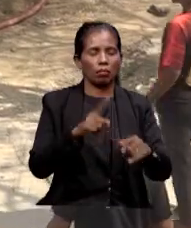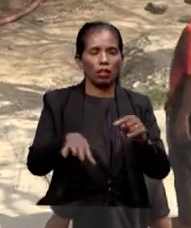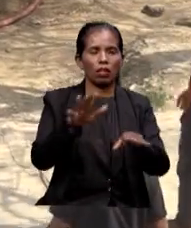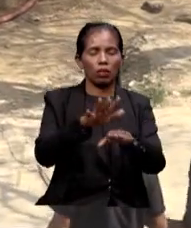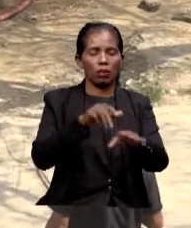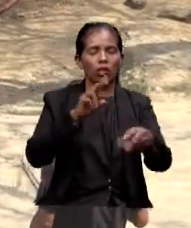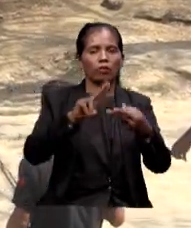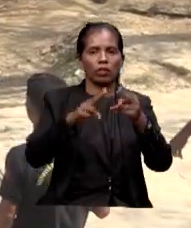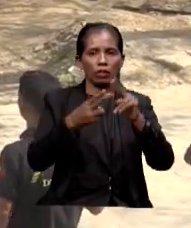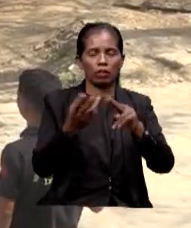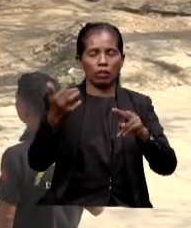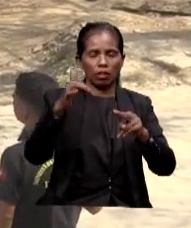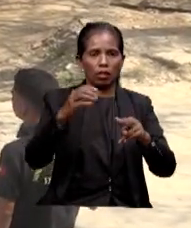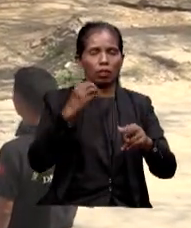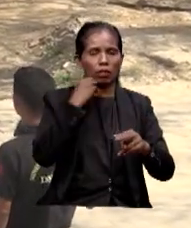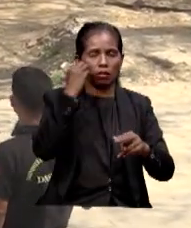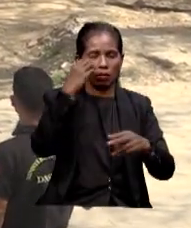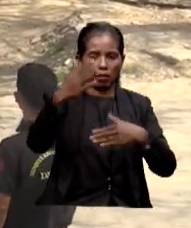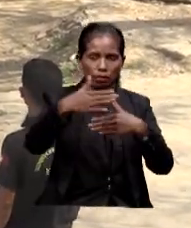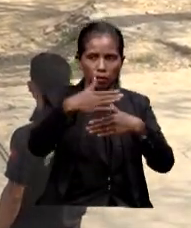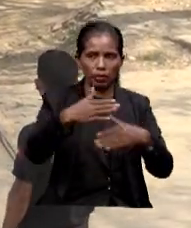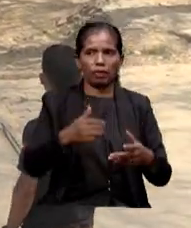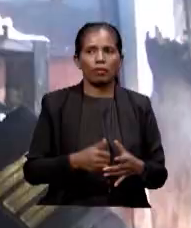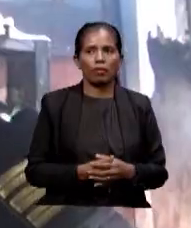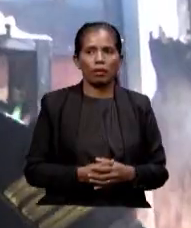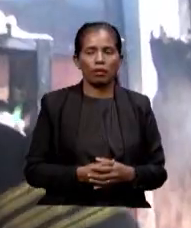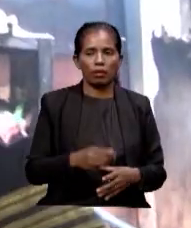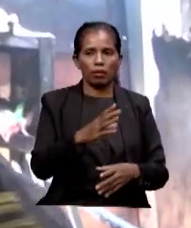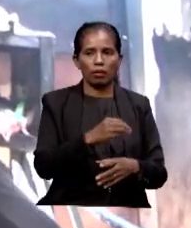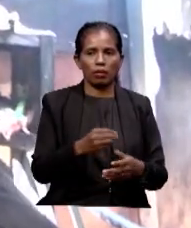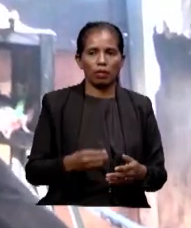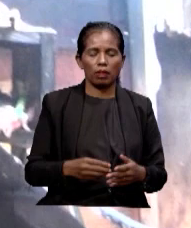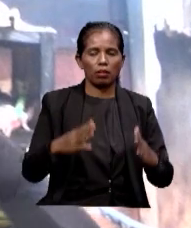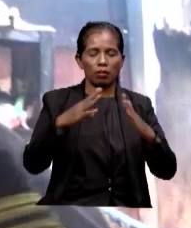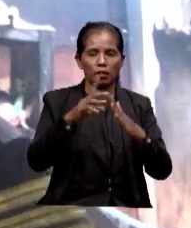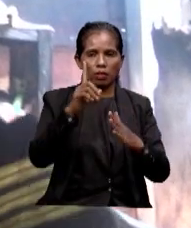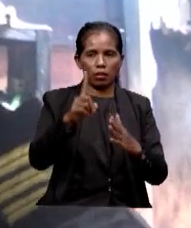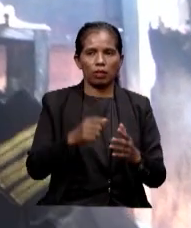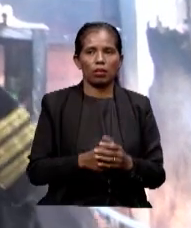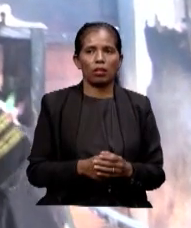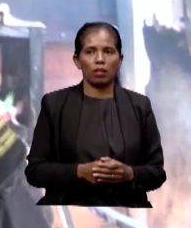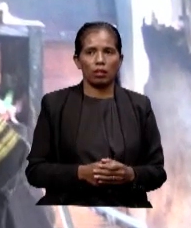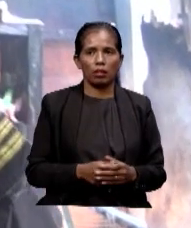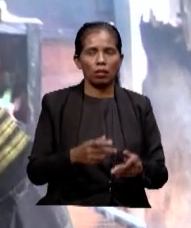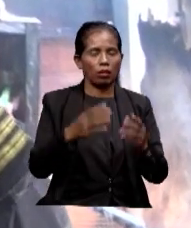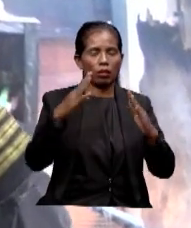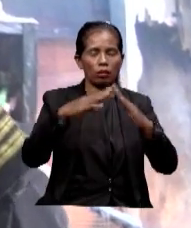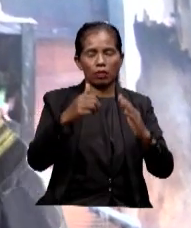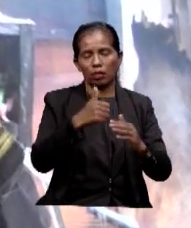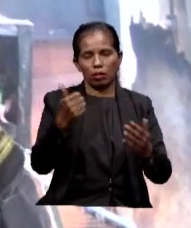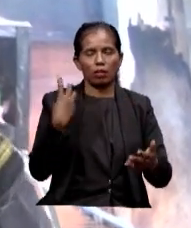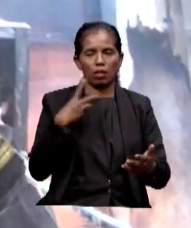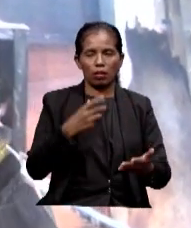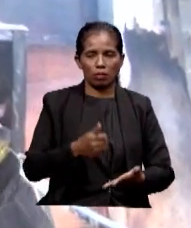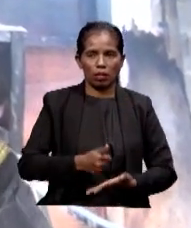vizinho se nebe mag besi ba uma ida nebe mag acontece aí hande de partida uma ida né uma na ainda de né uma ida de uma selo não me consegue salvar tamba